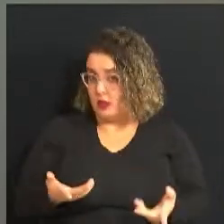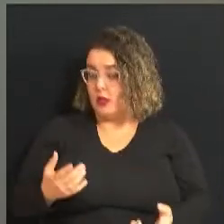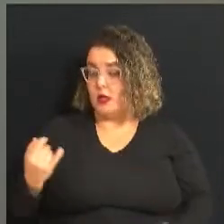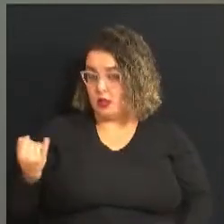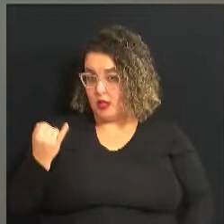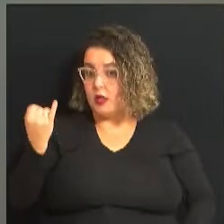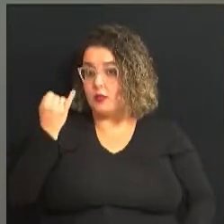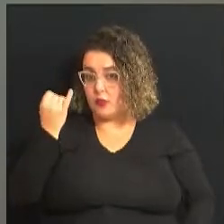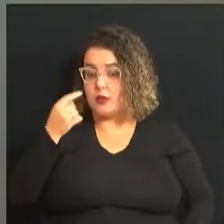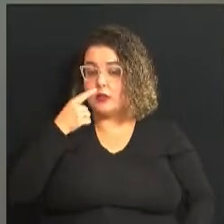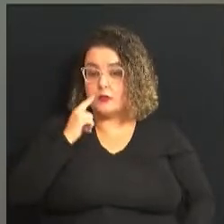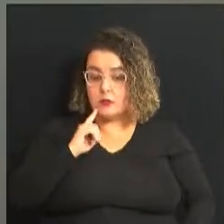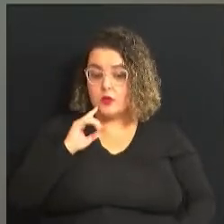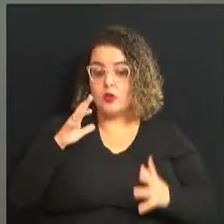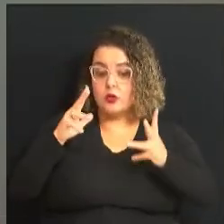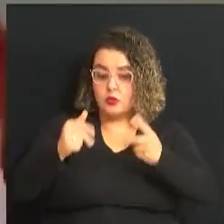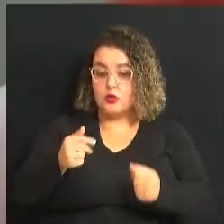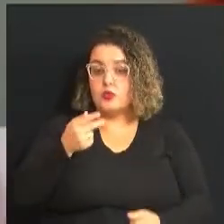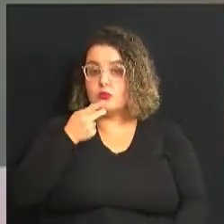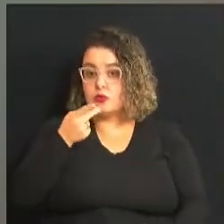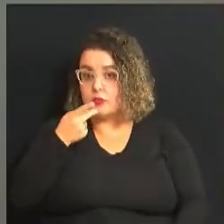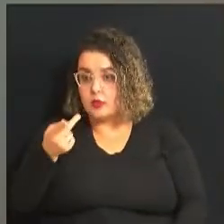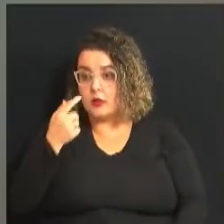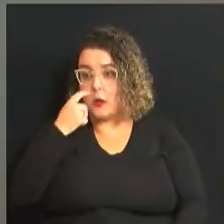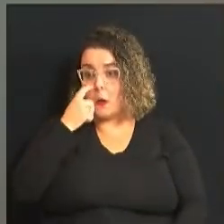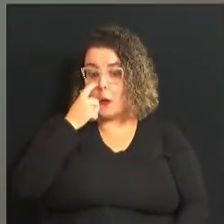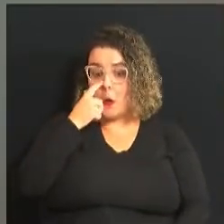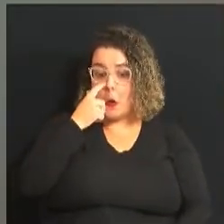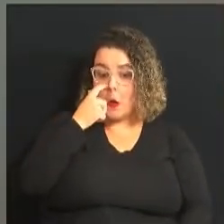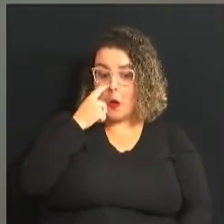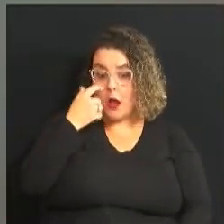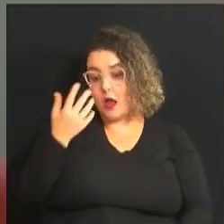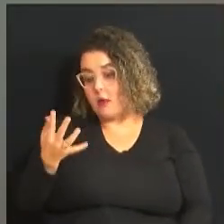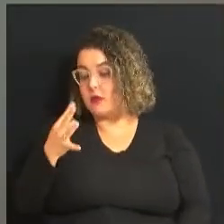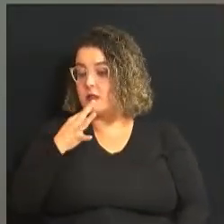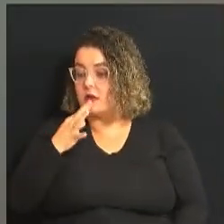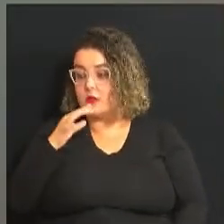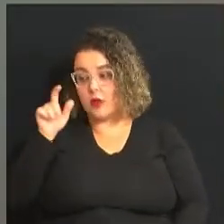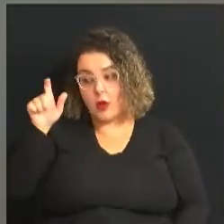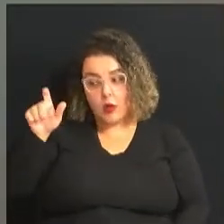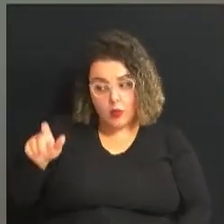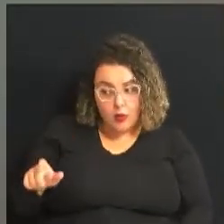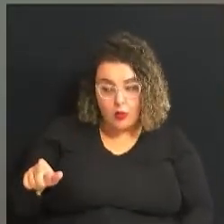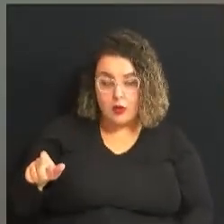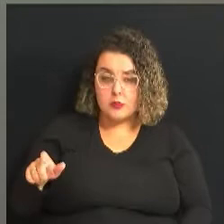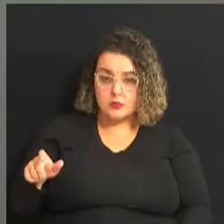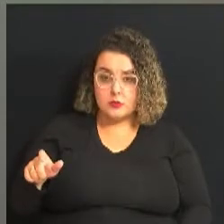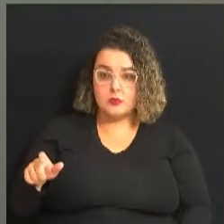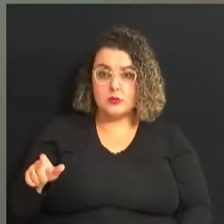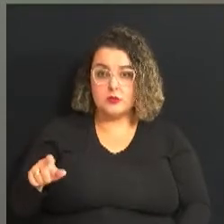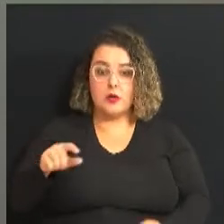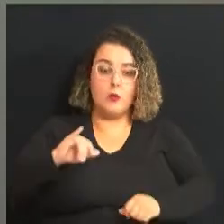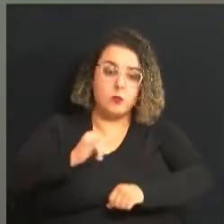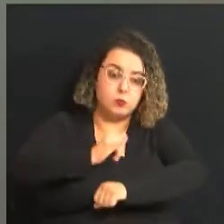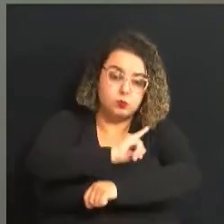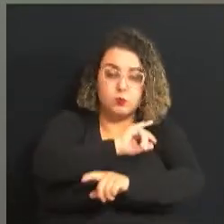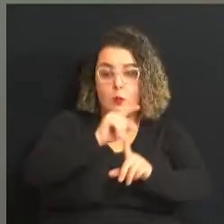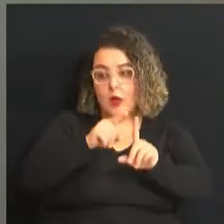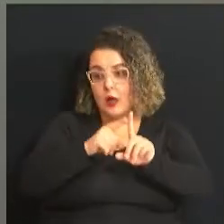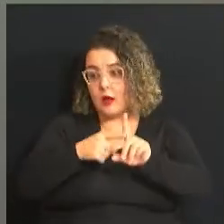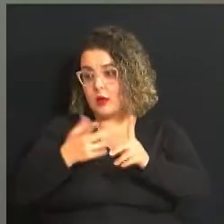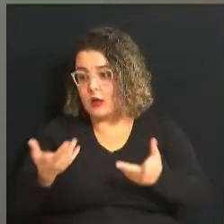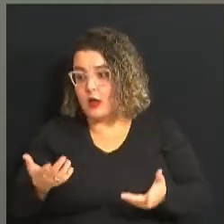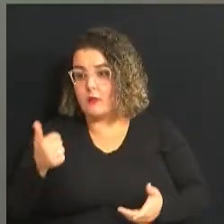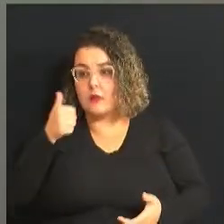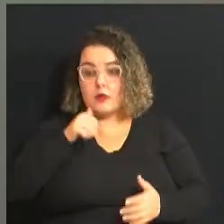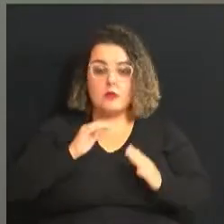interessante, Viana, porque todo mundo fala assim, mas eu conheço uma pessoa que está ali obesa, engravidou, minha vizinha,